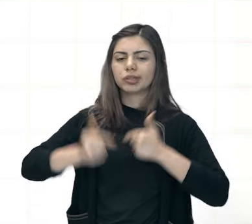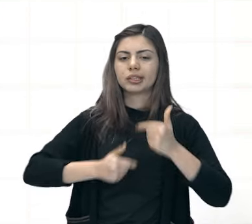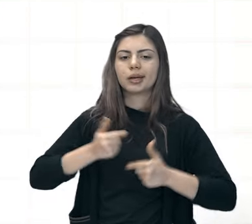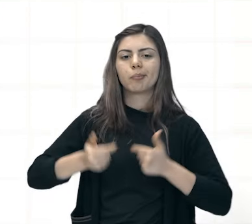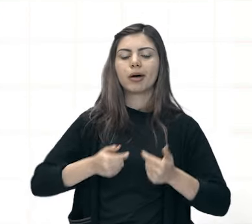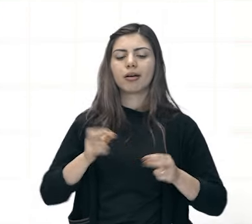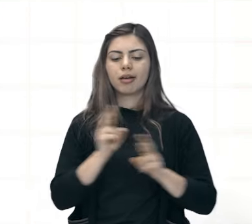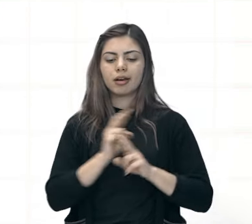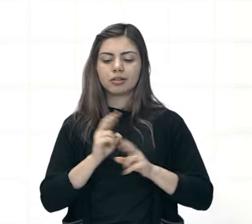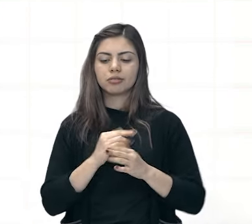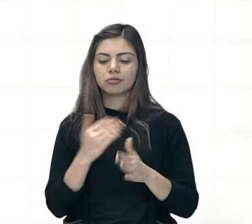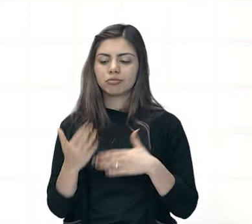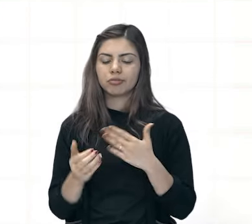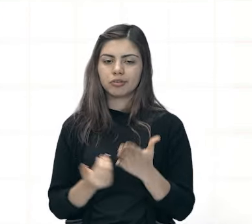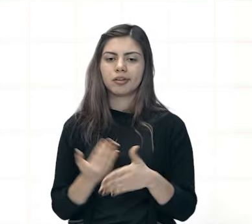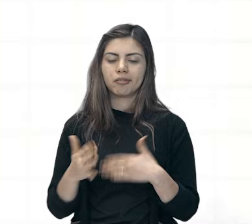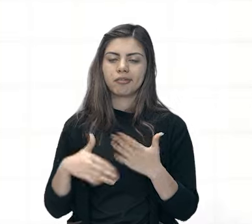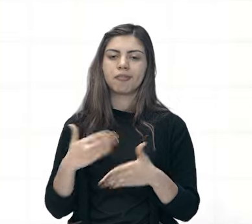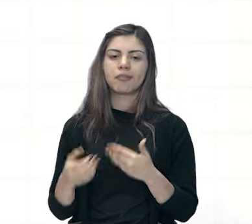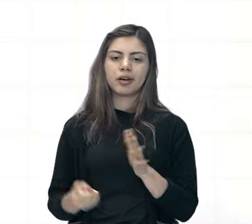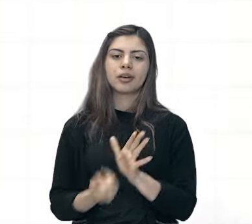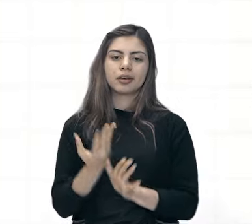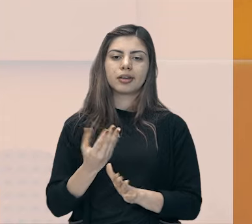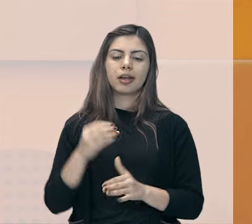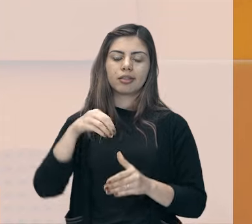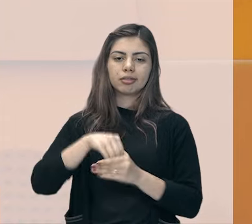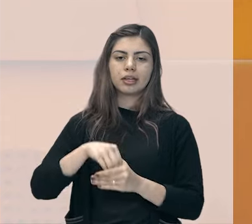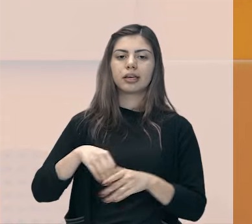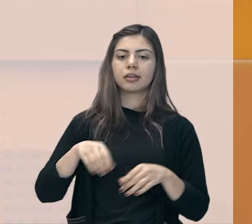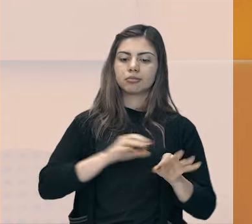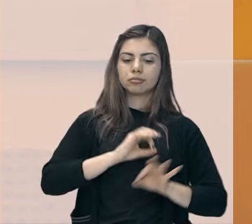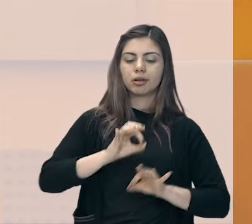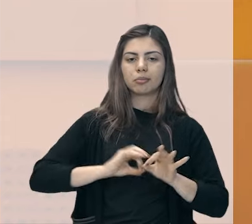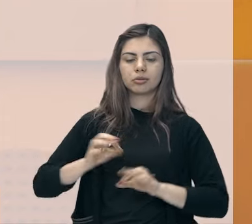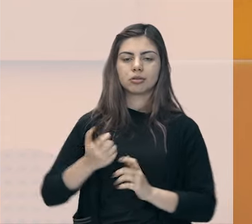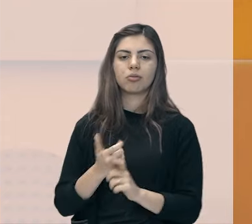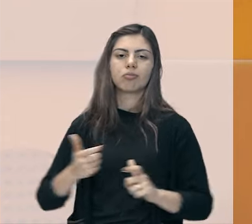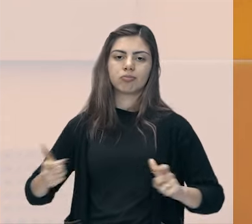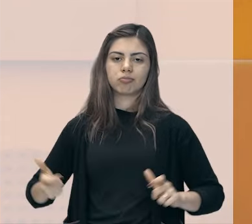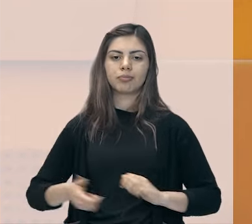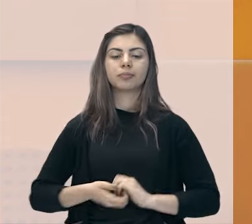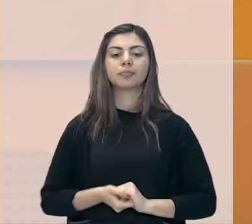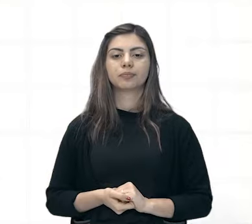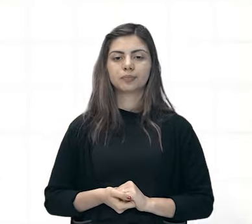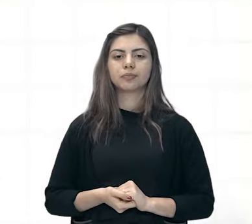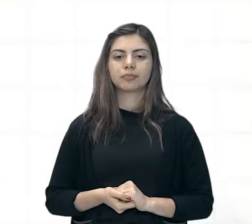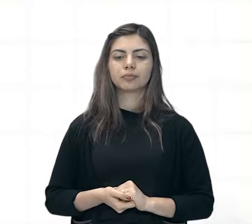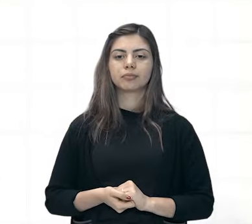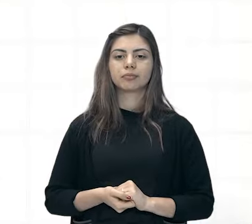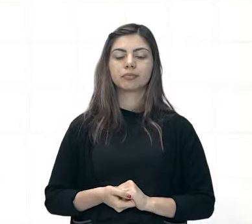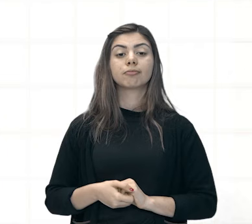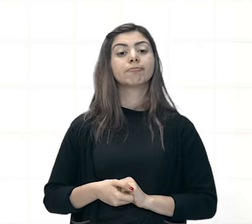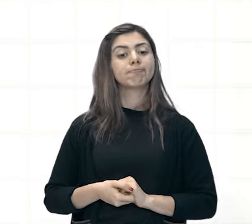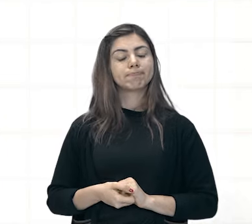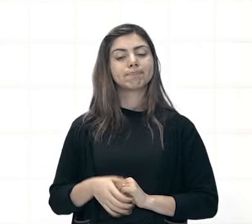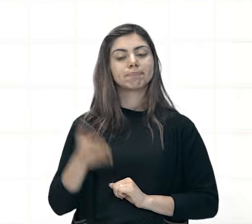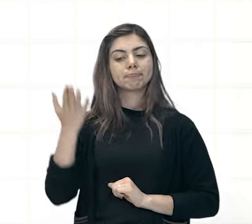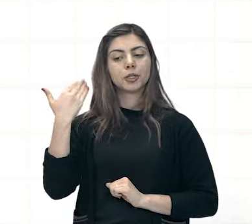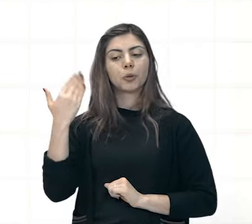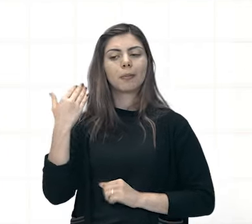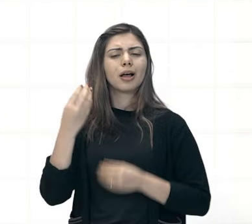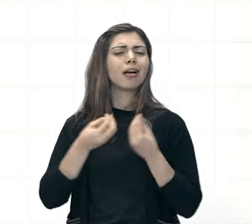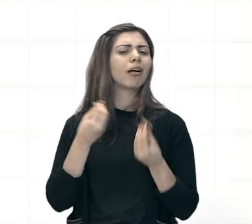que vão ser desenvolvidas ali dentro das fábricas e na produção em massa, tá? Antes disso, a maioria das pessoas,